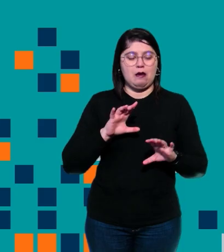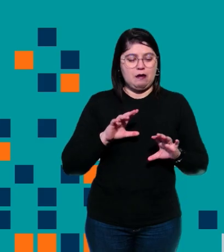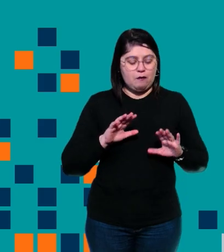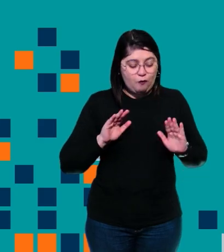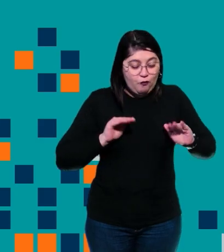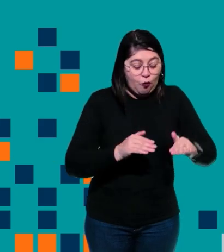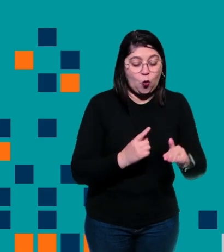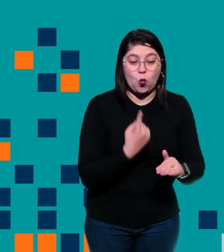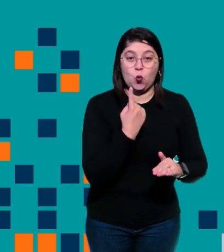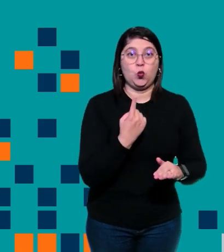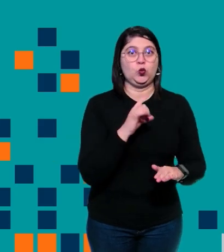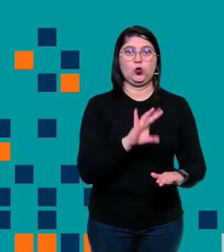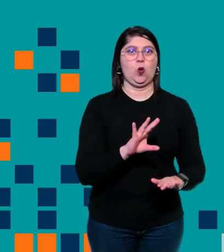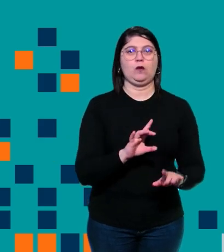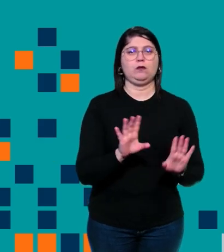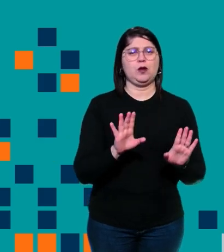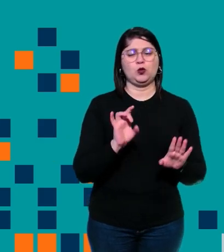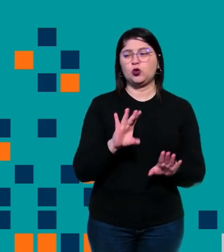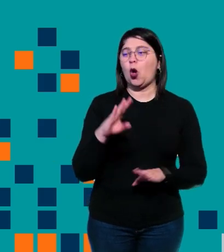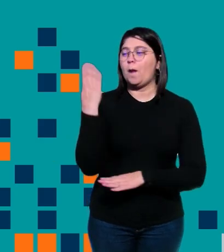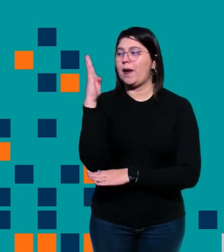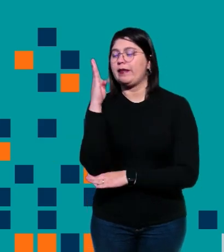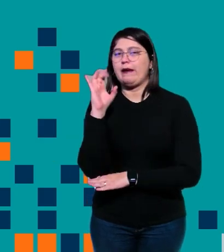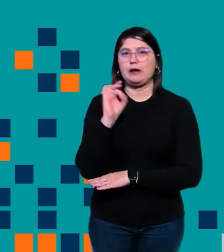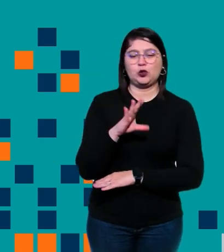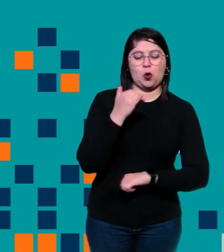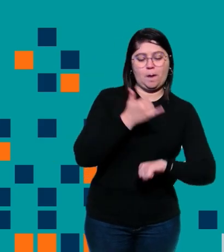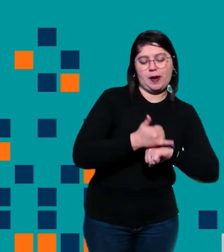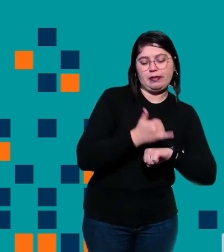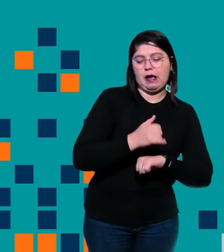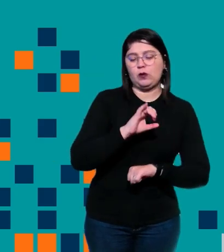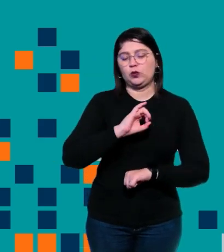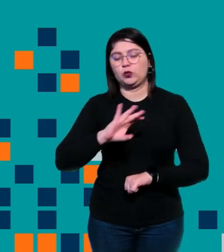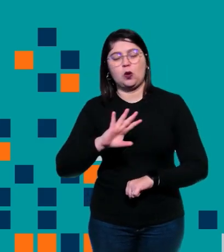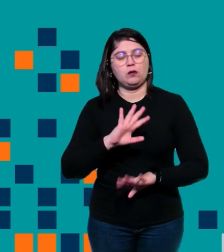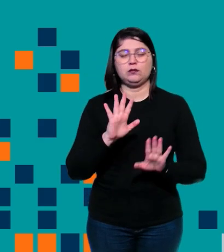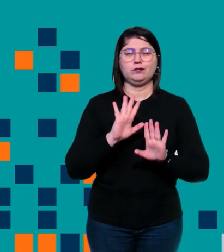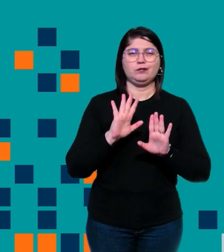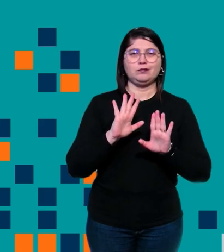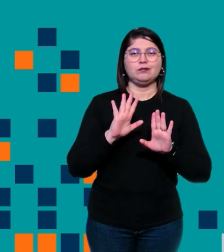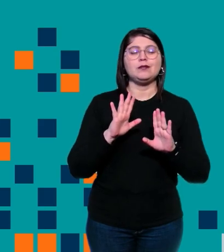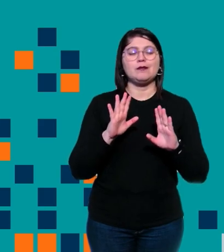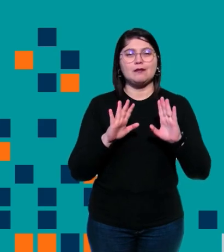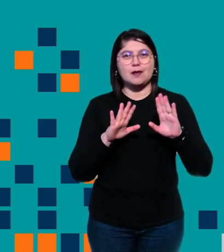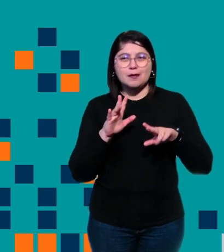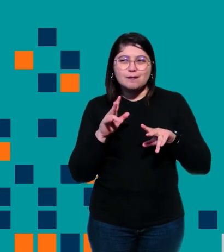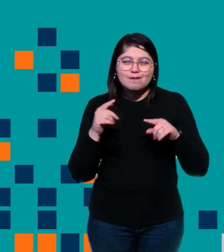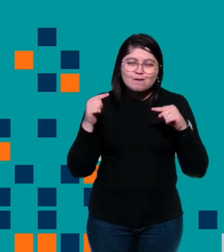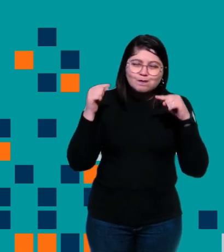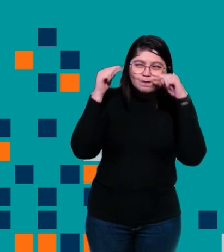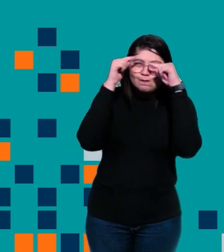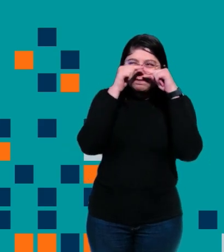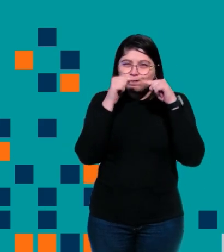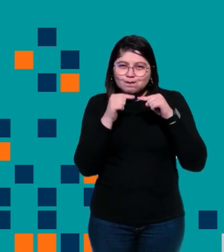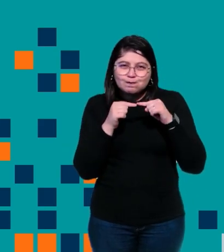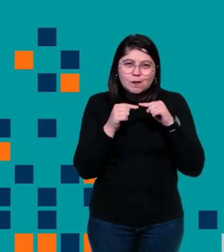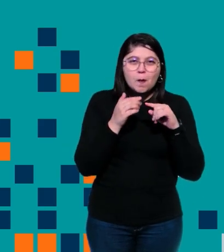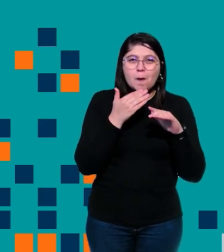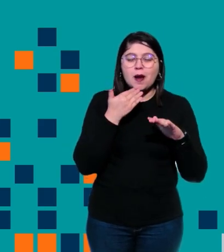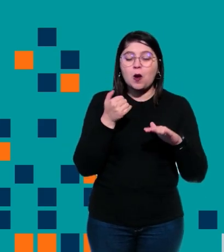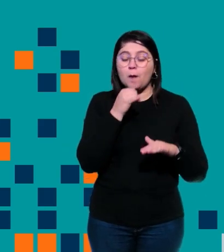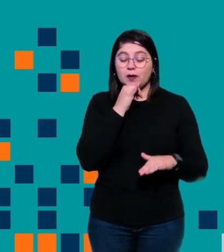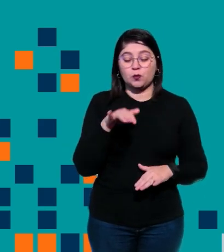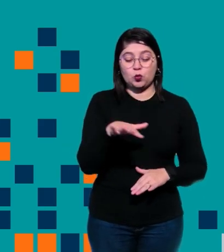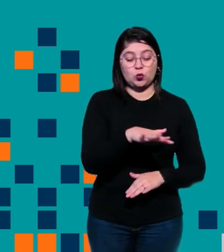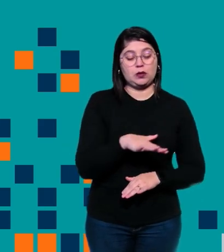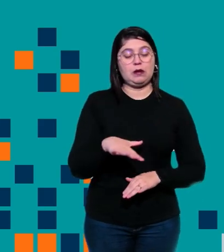só faço coisa em madeira, só faço estrutura metálica, eu gosto disso. Não. O que a gente vê é que o terreno